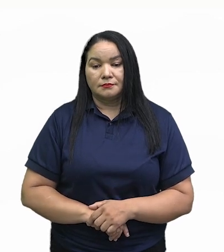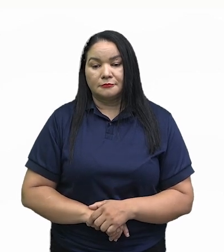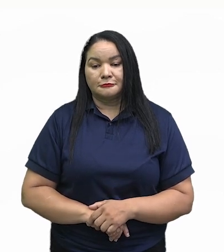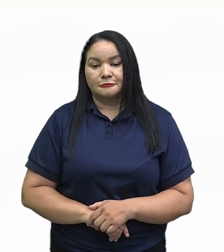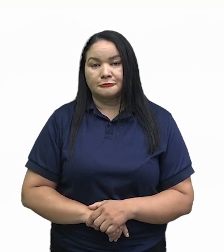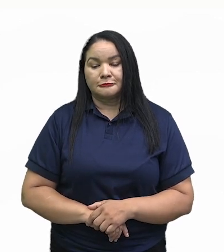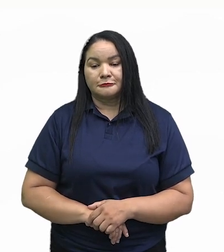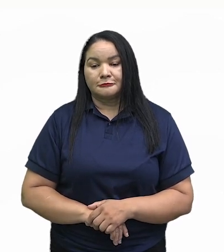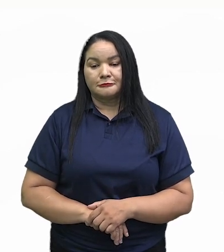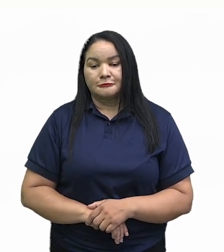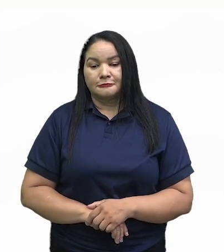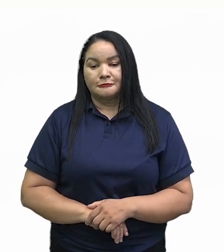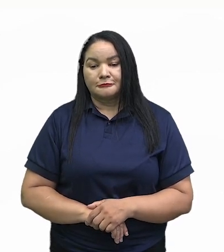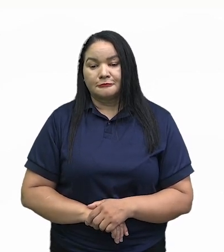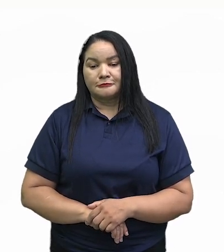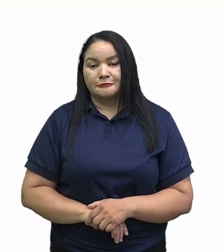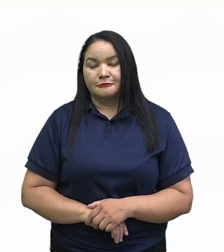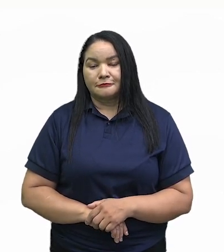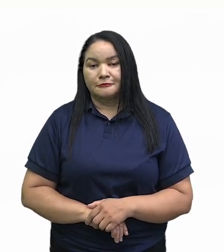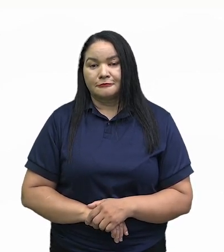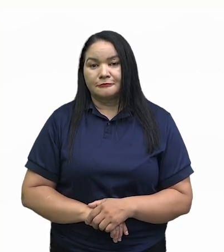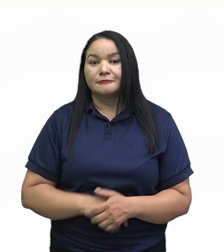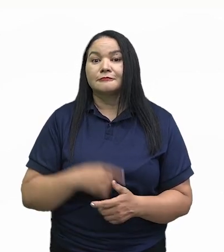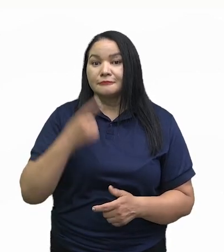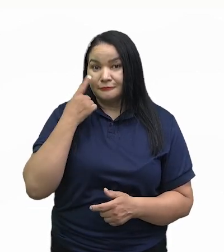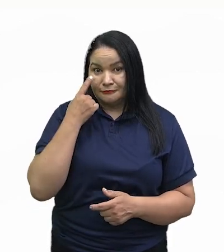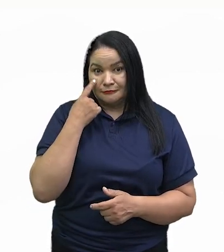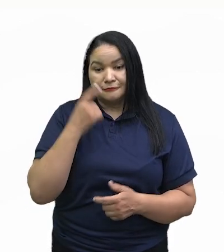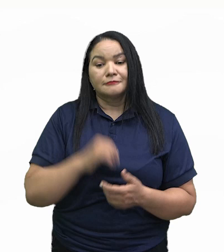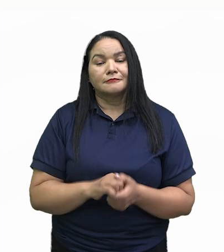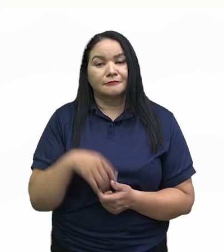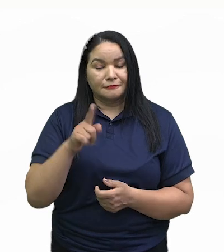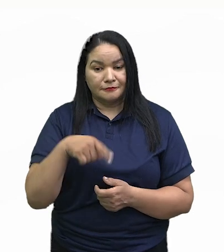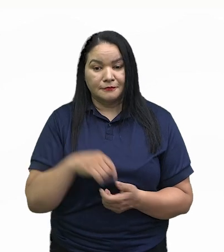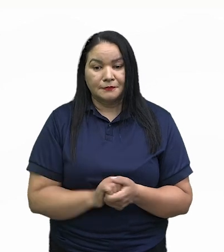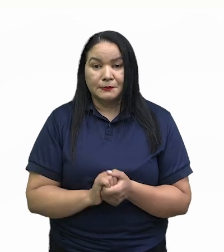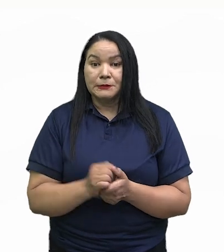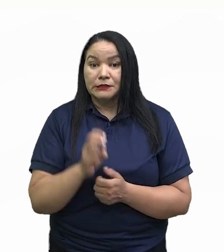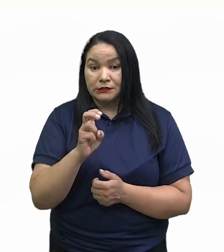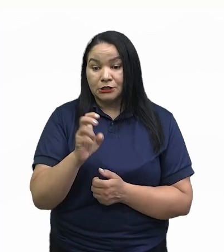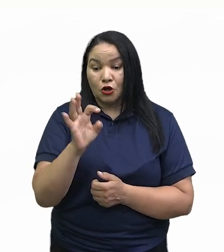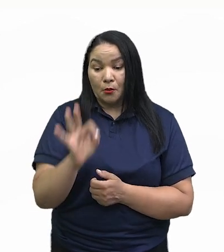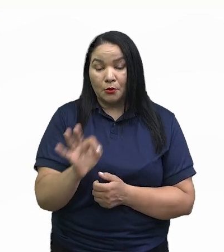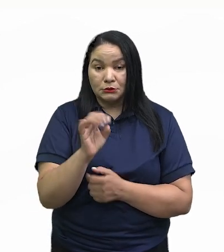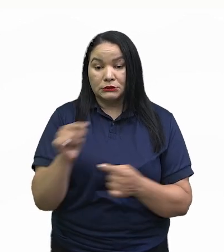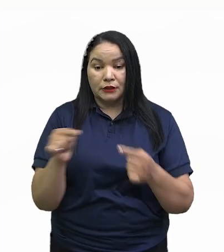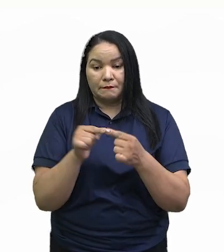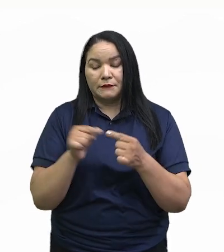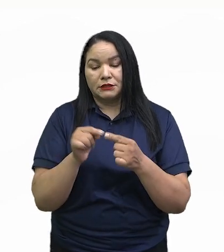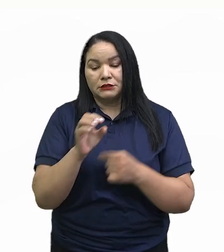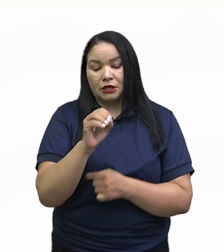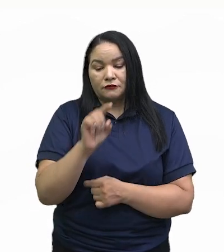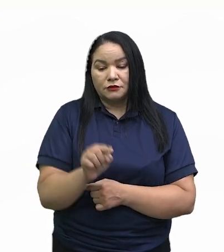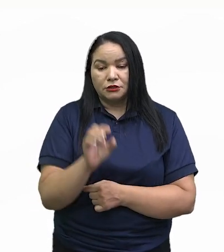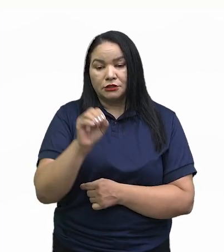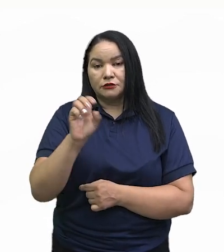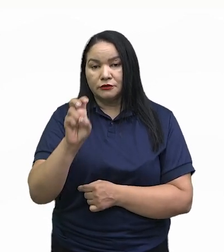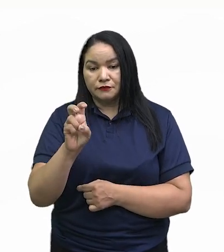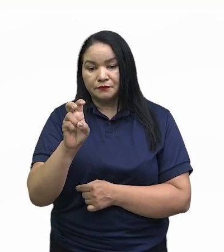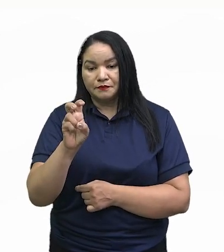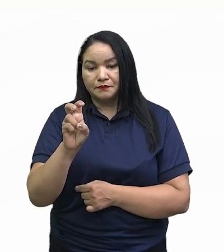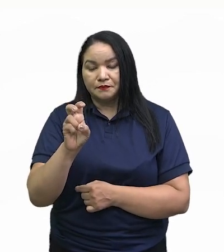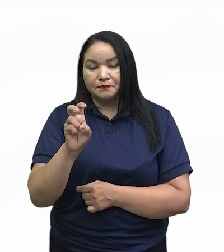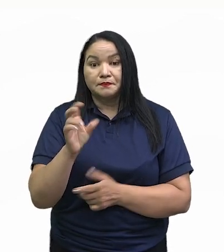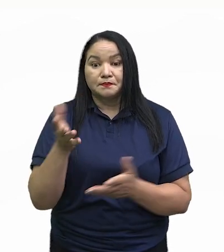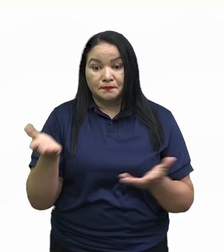aí tranquilamente, 0. Então, 5% corresponde aí a 0,05.